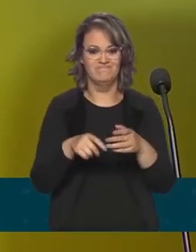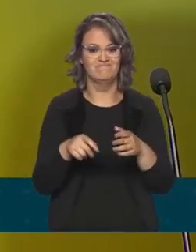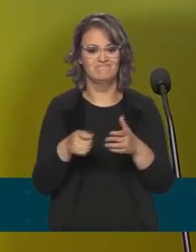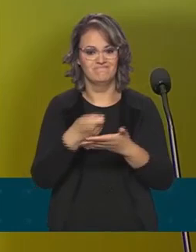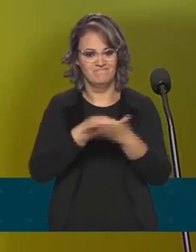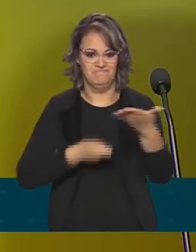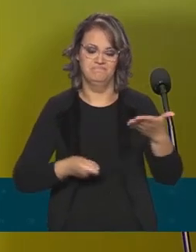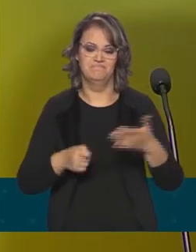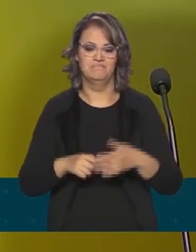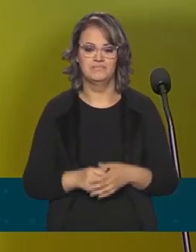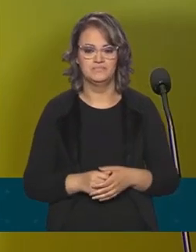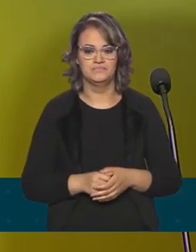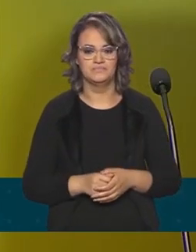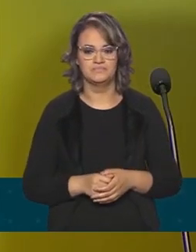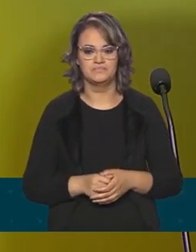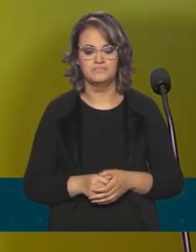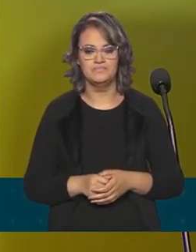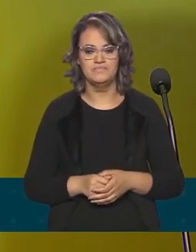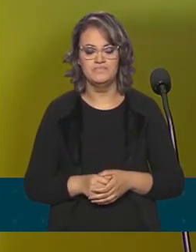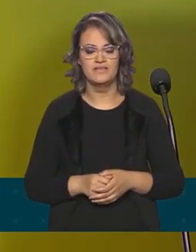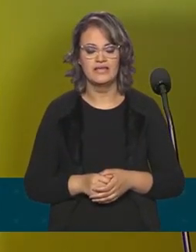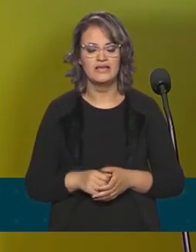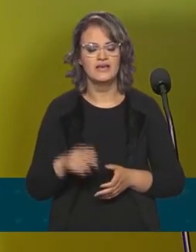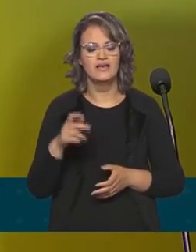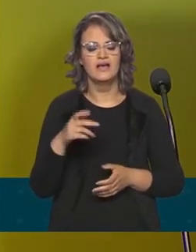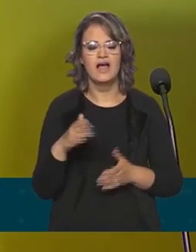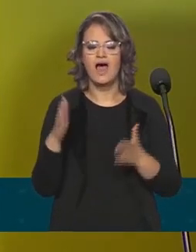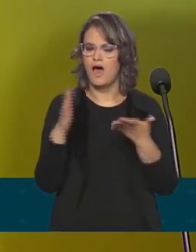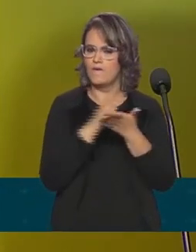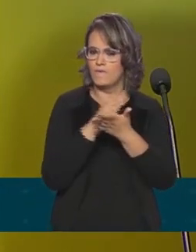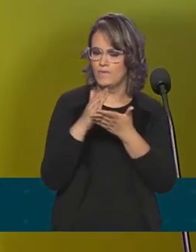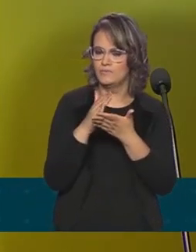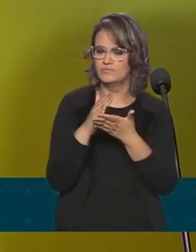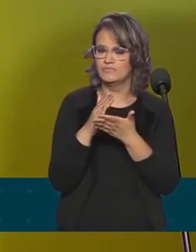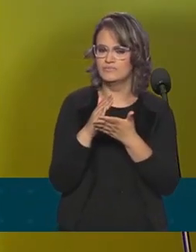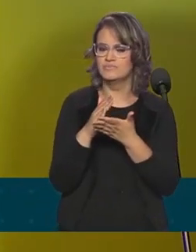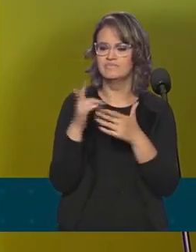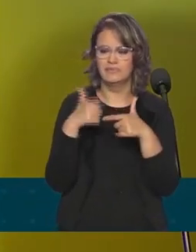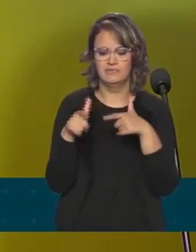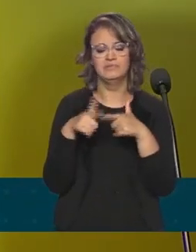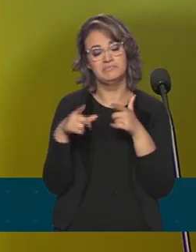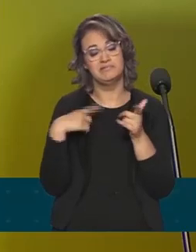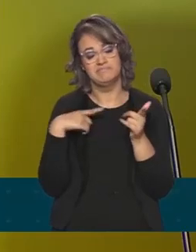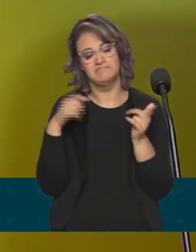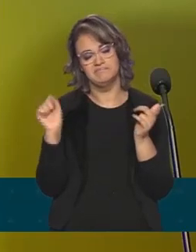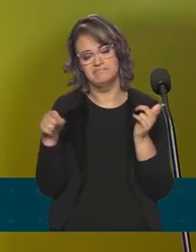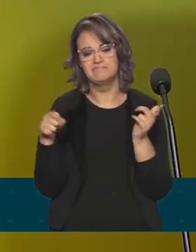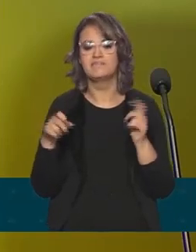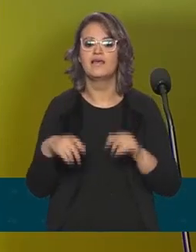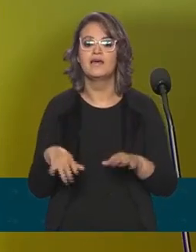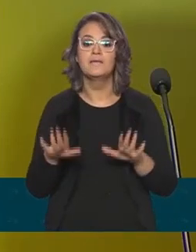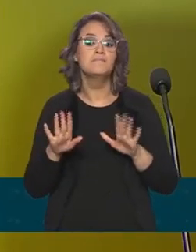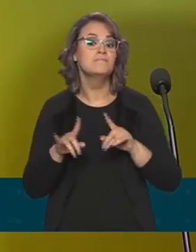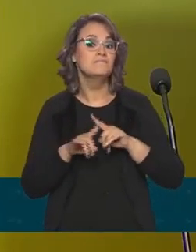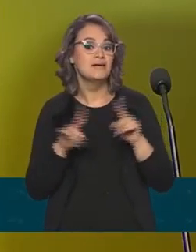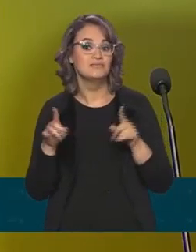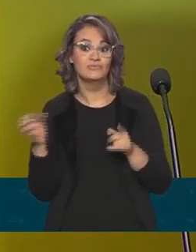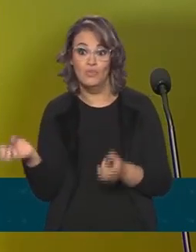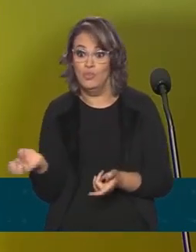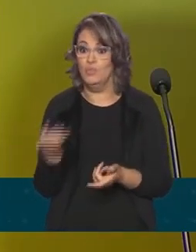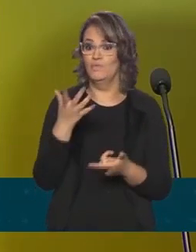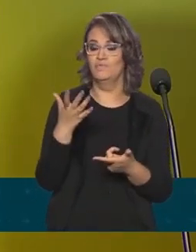Com relação aos resultados, tivemos alguns problemas? Tivemos. Mas, o processo novo,